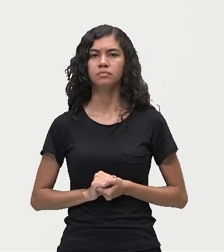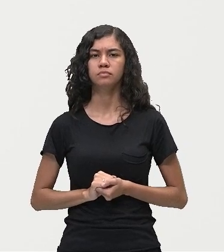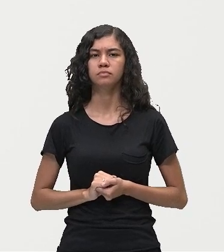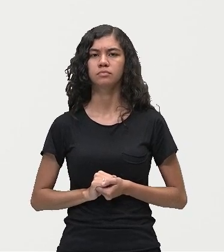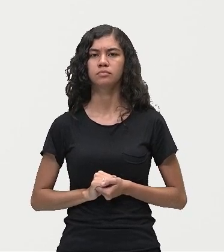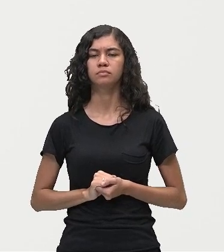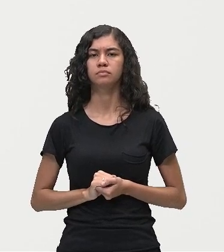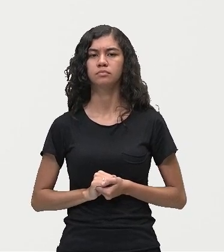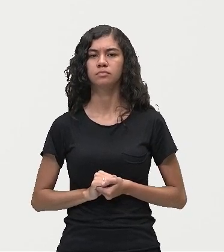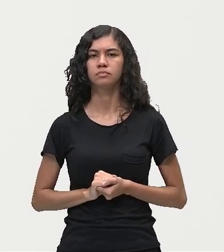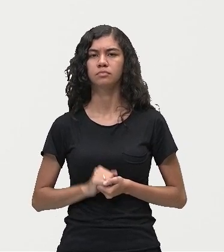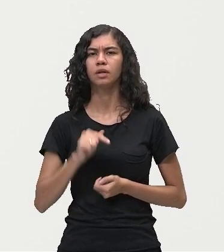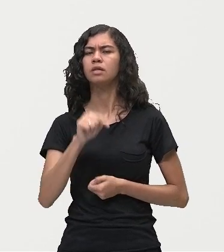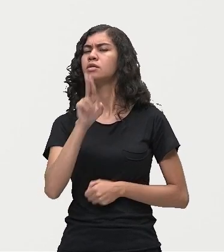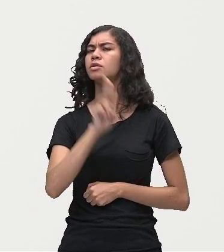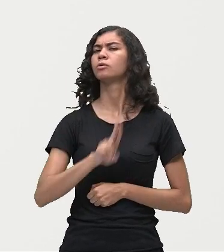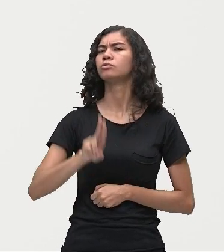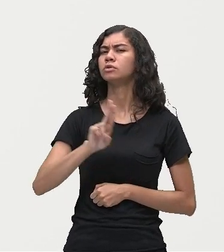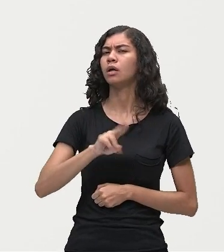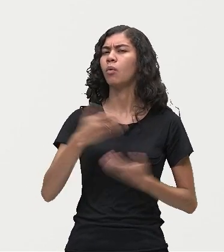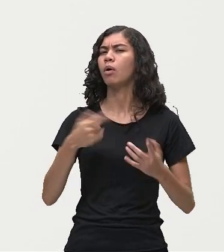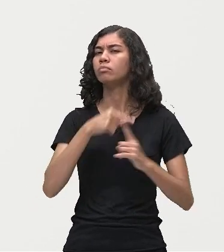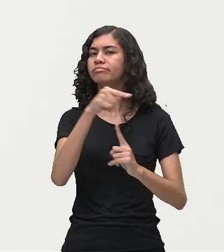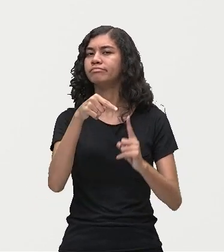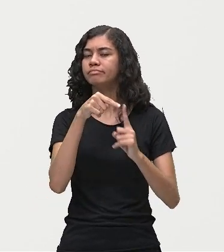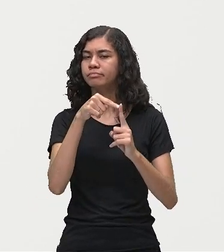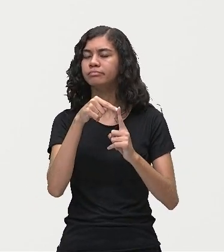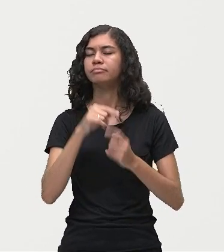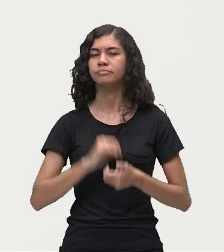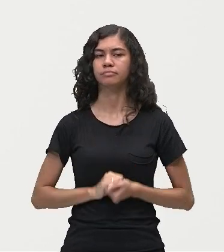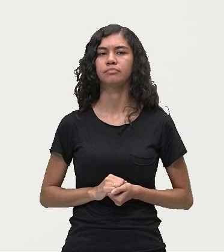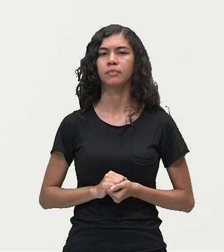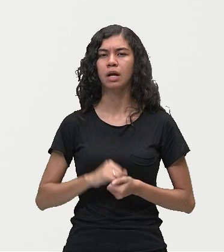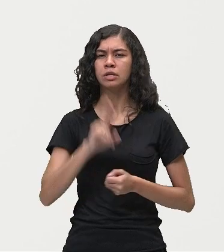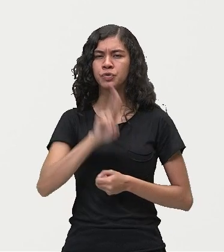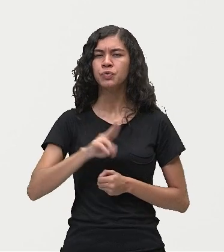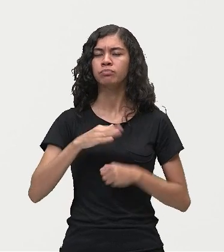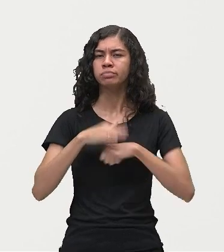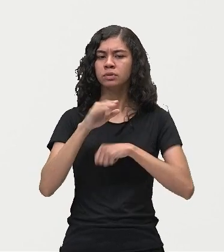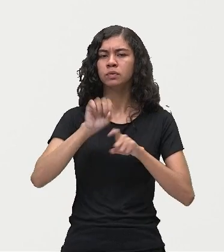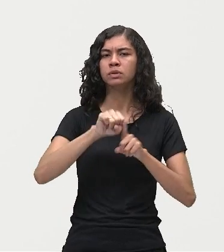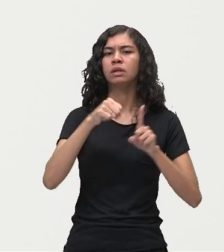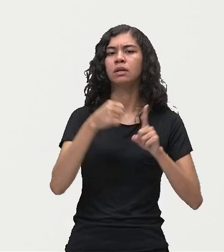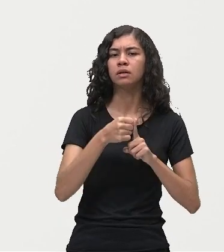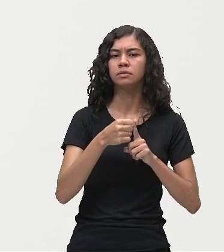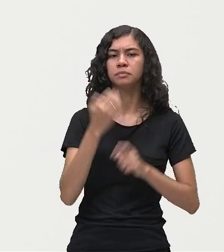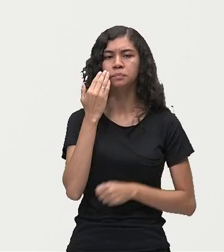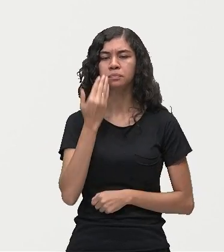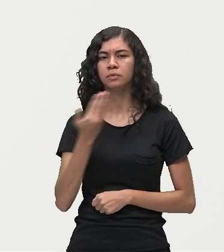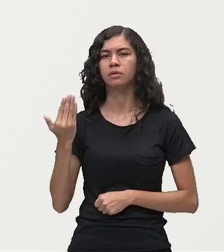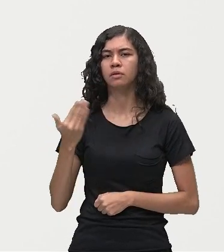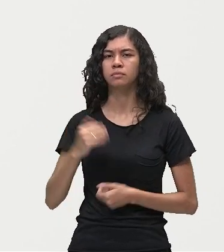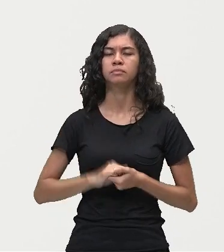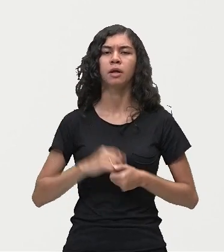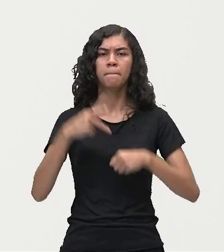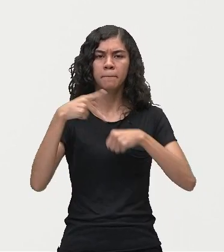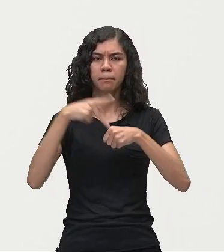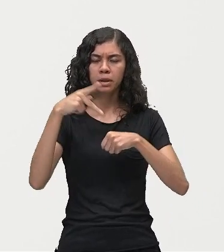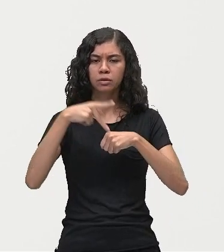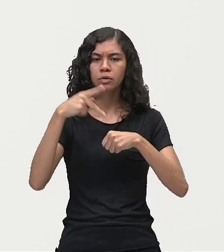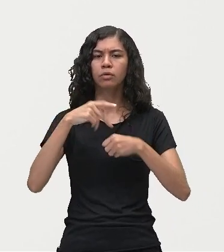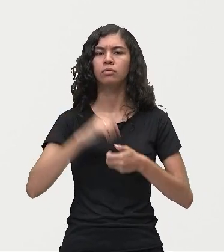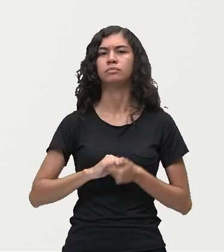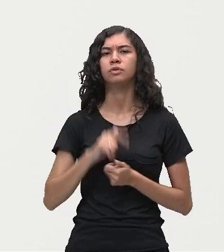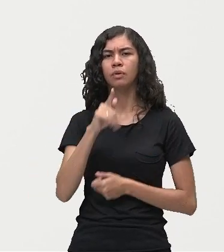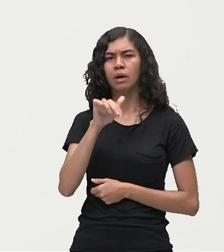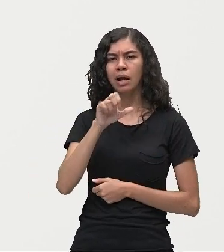eles são amplamente utilizados, né, na nossa sociedade. Quem são eles? Petróleo, gás natural